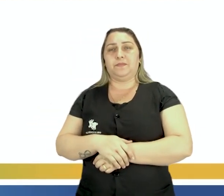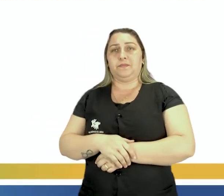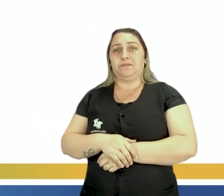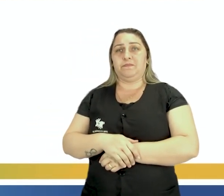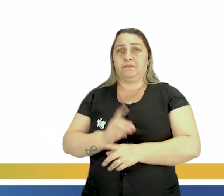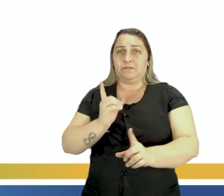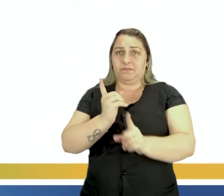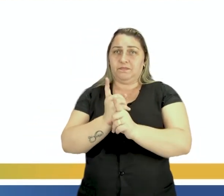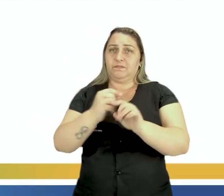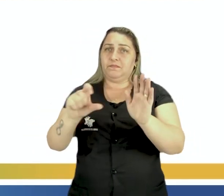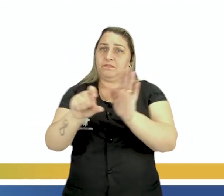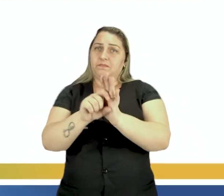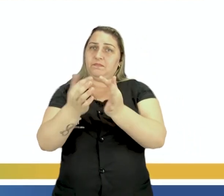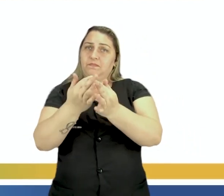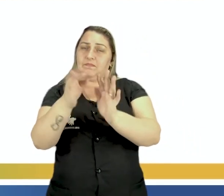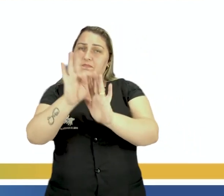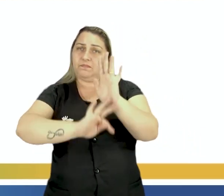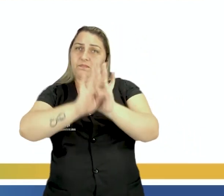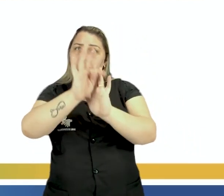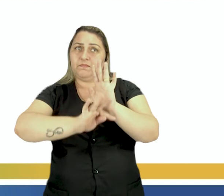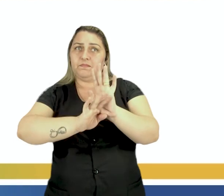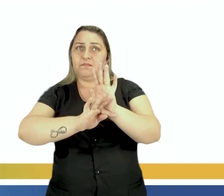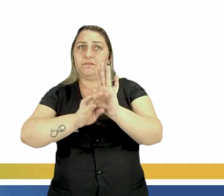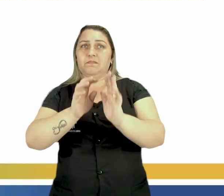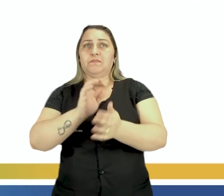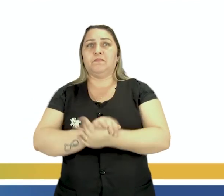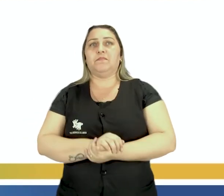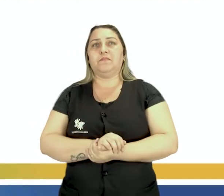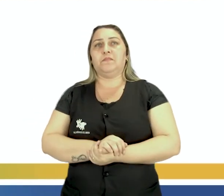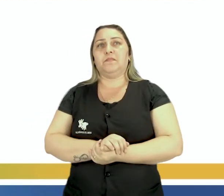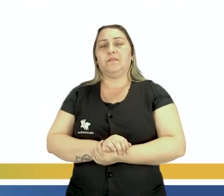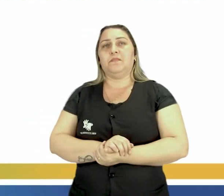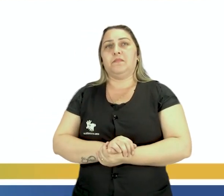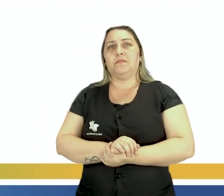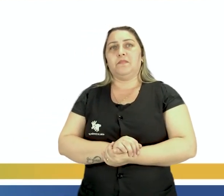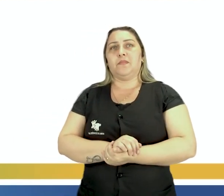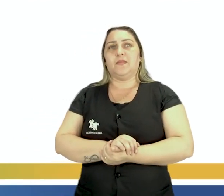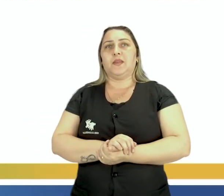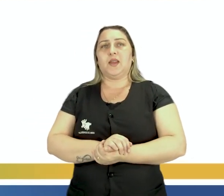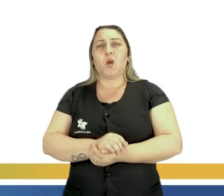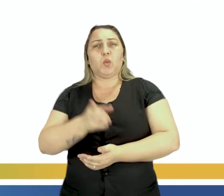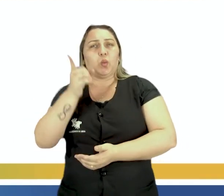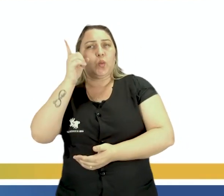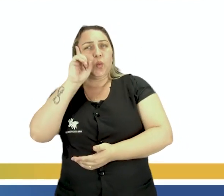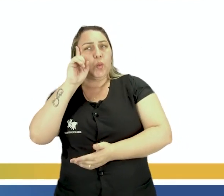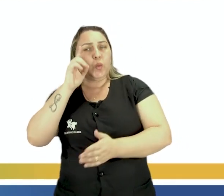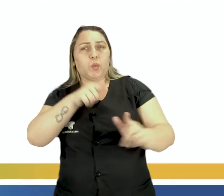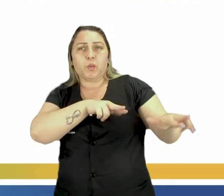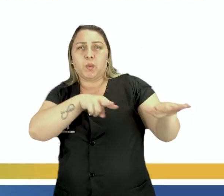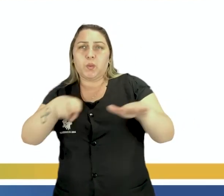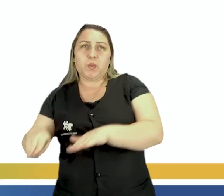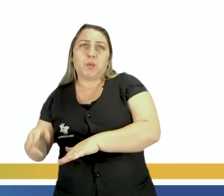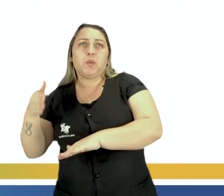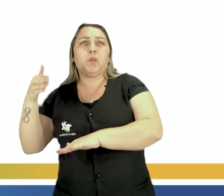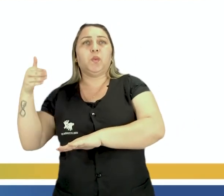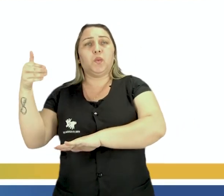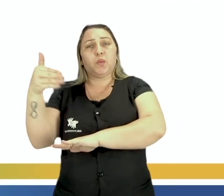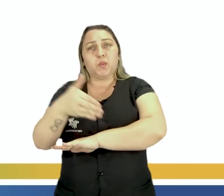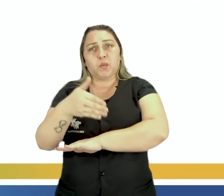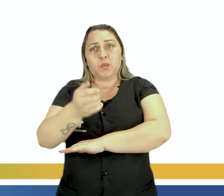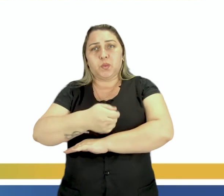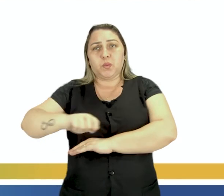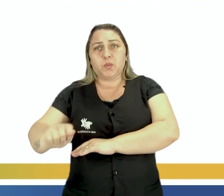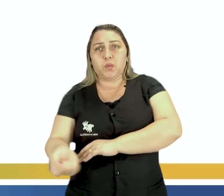meio do texto, vocês vão ver que ela falou every week, que significa toda semana. Então, she plays tennis